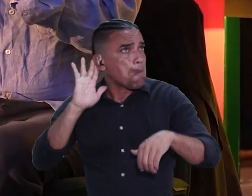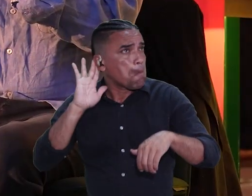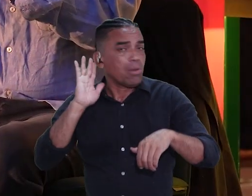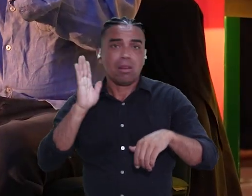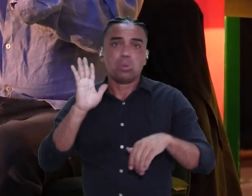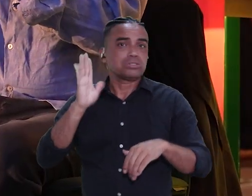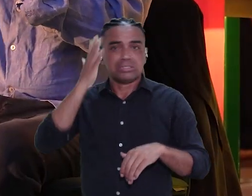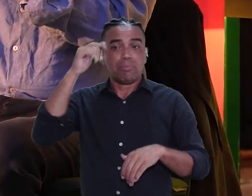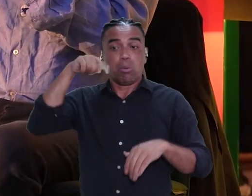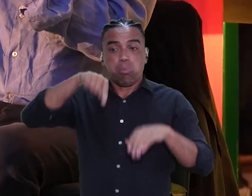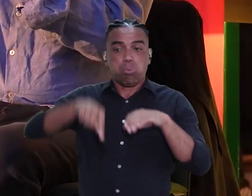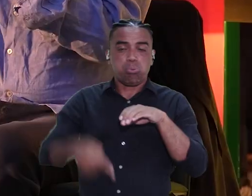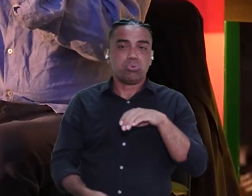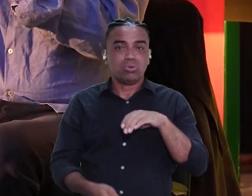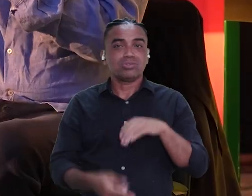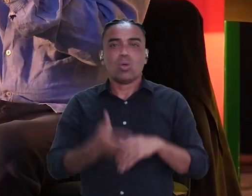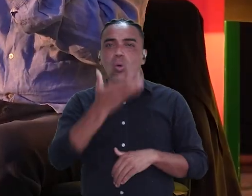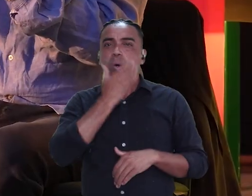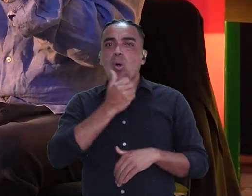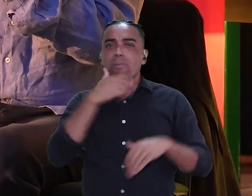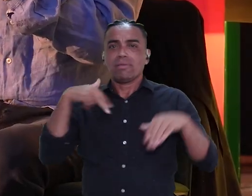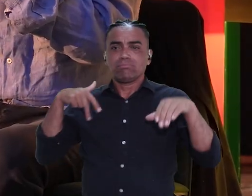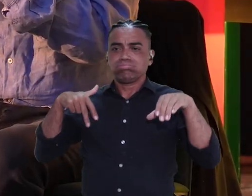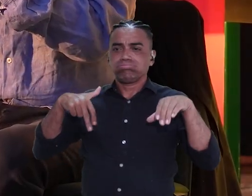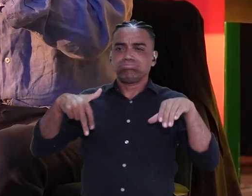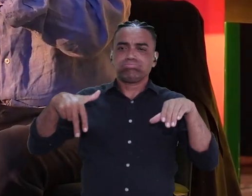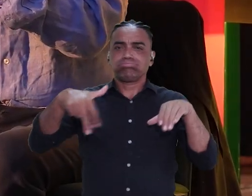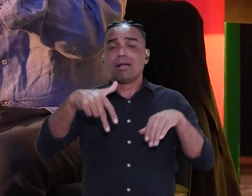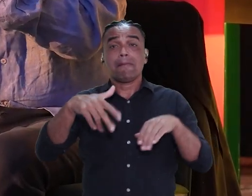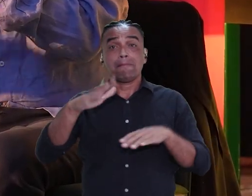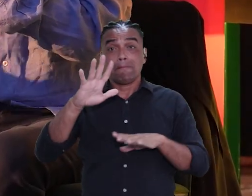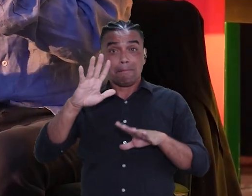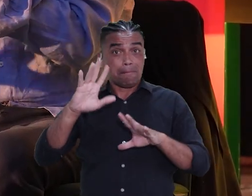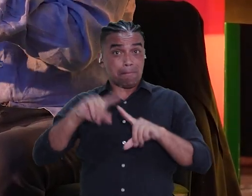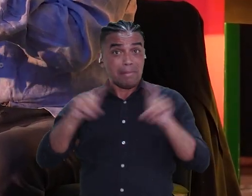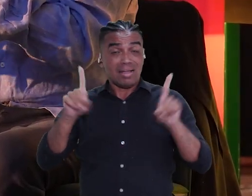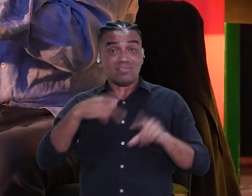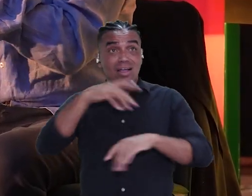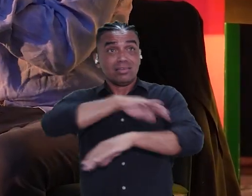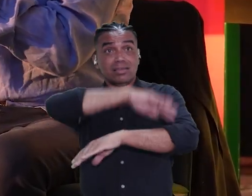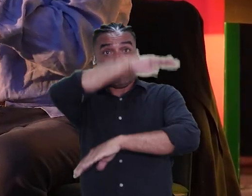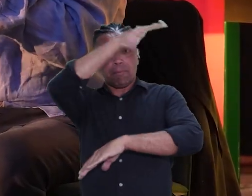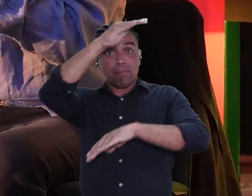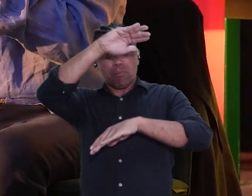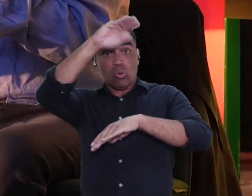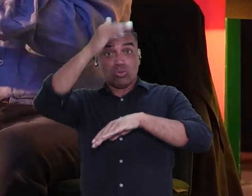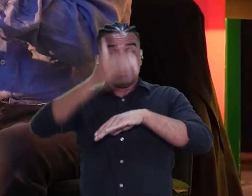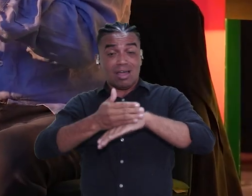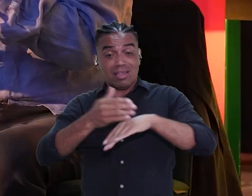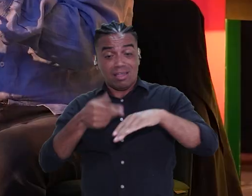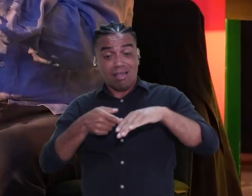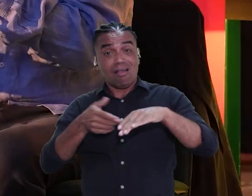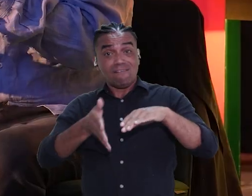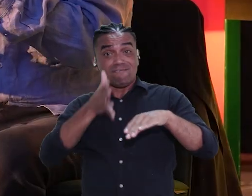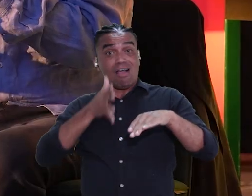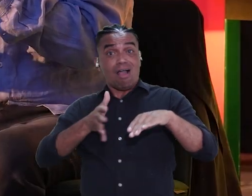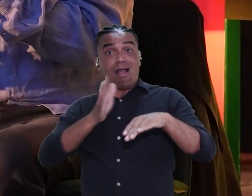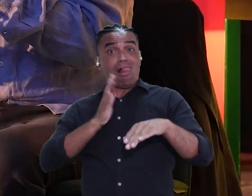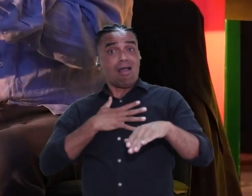andando, é um eremita algo maluco, mas que diz que o morro está falando, e diz